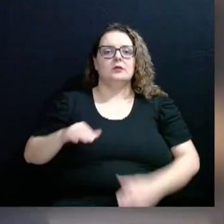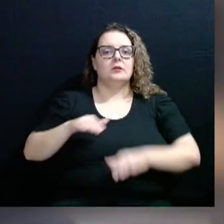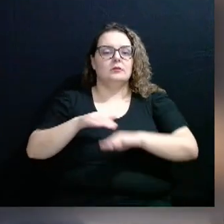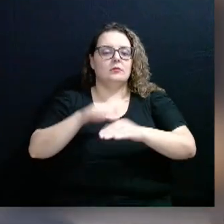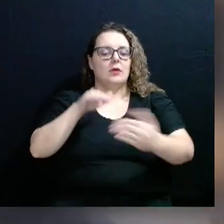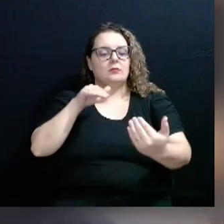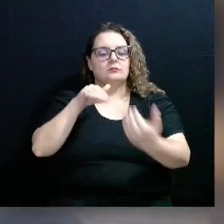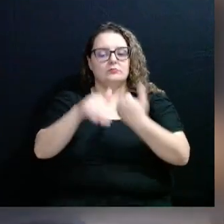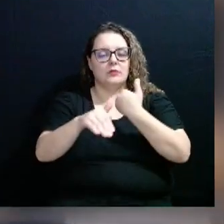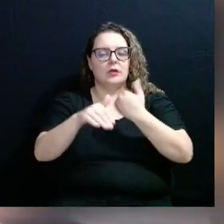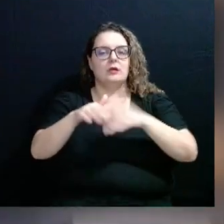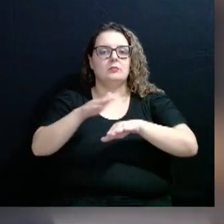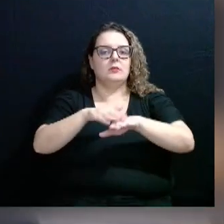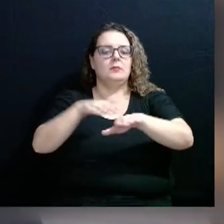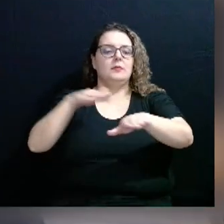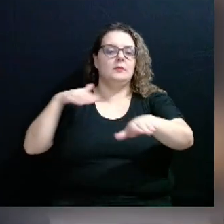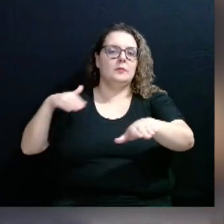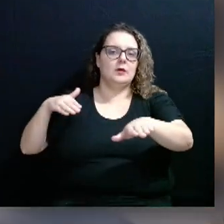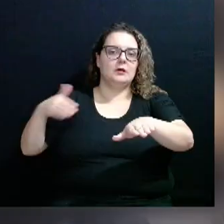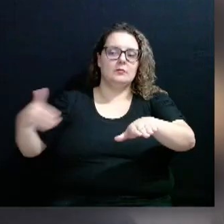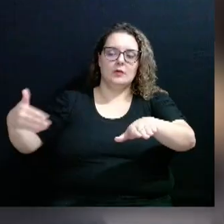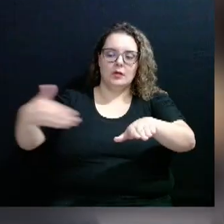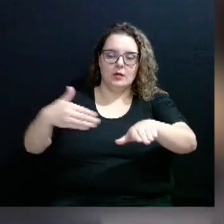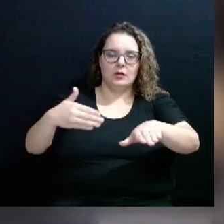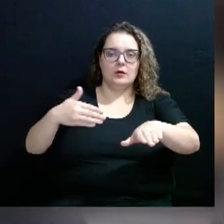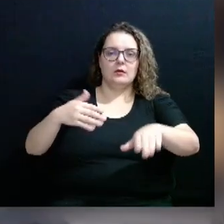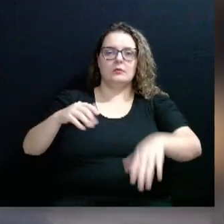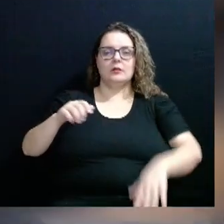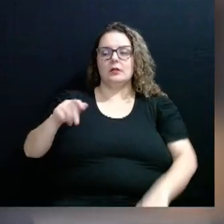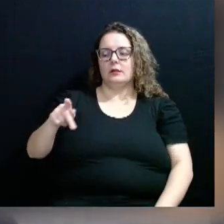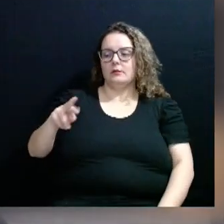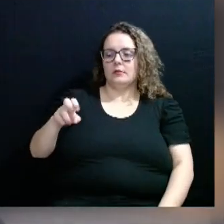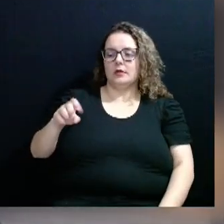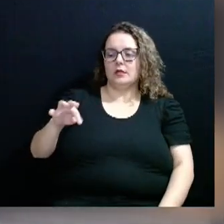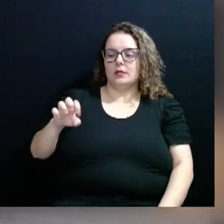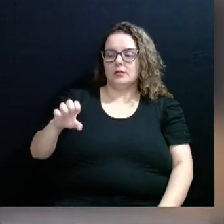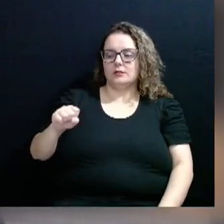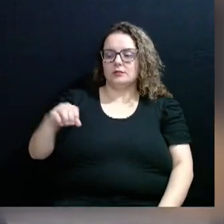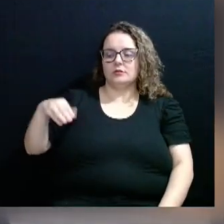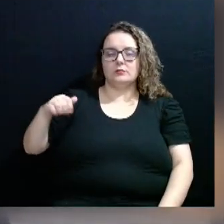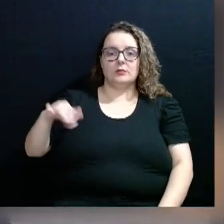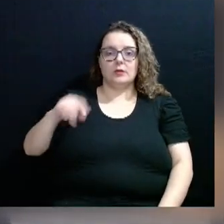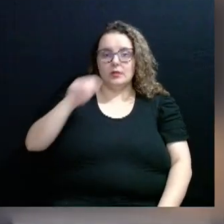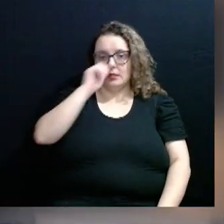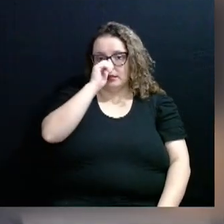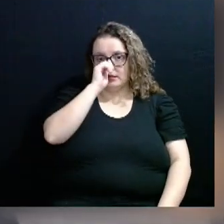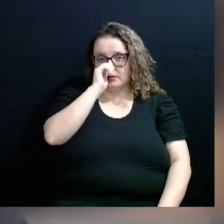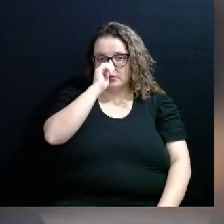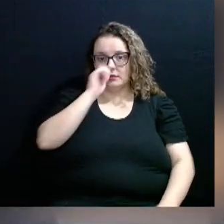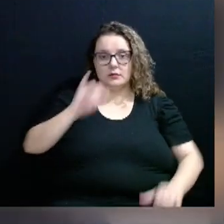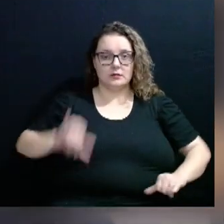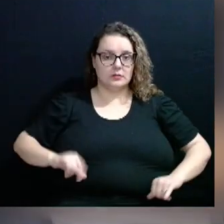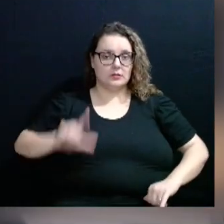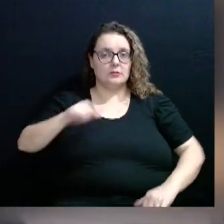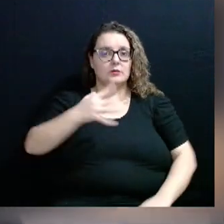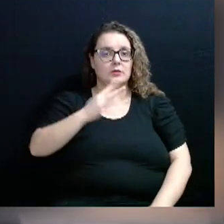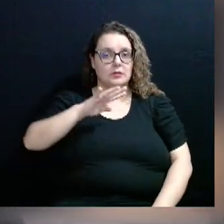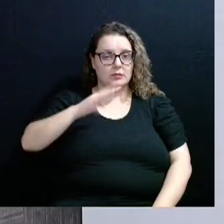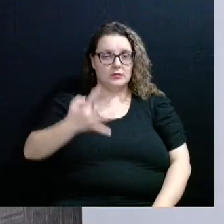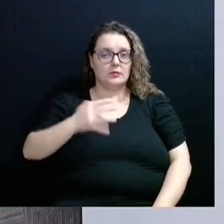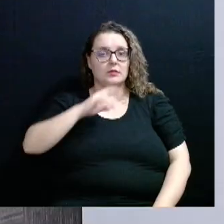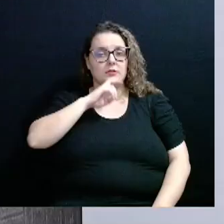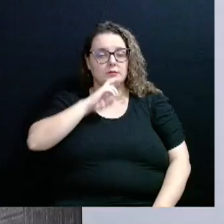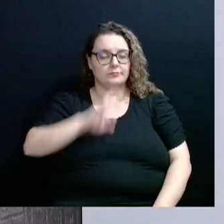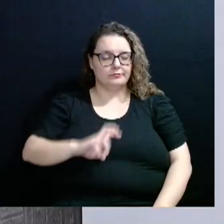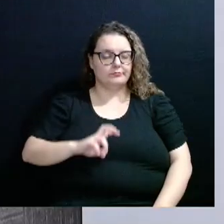entrada da rodovia Santos Dumont, passando pela Prestes Maia, quem sofre no final da tarde, após as 4h30, 5 horas, sabe o que